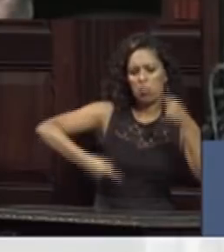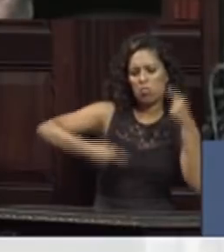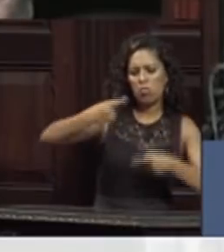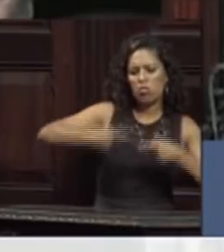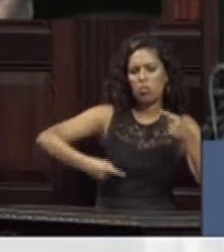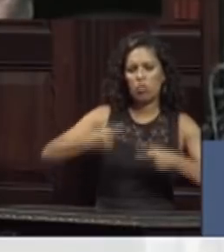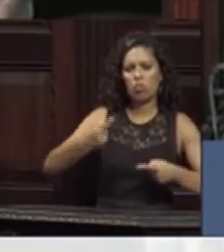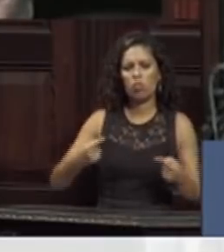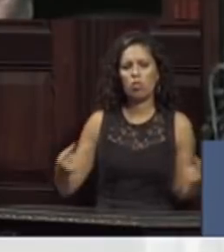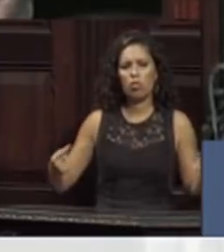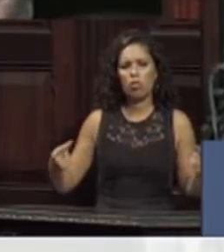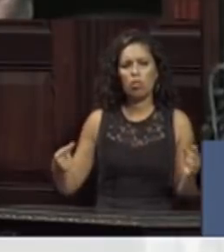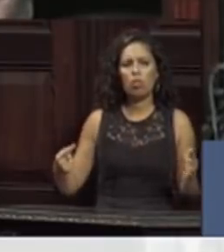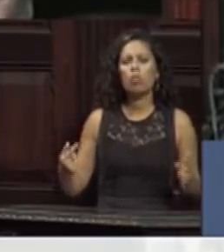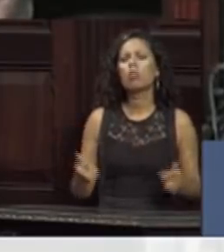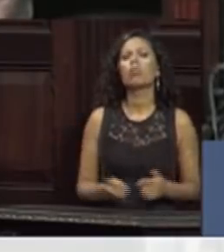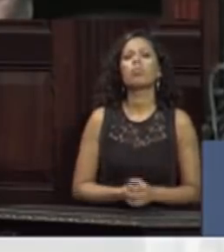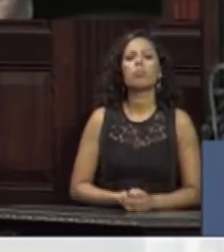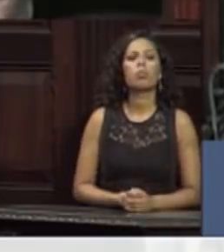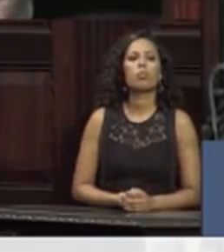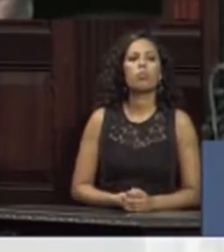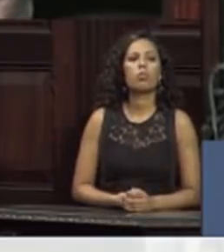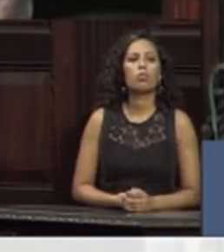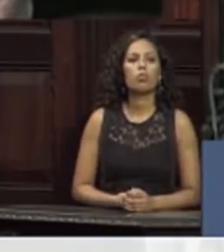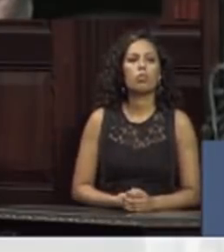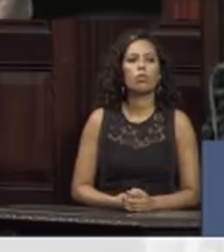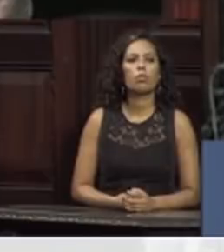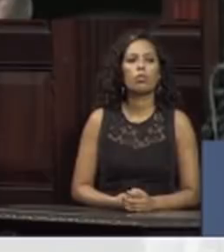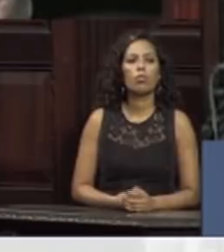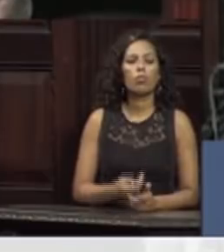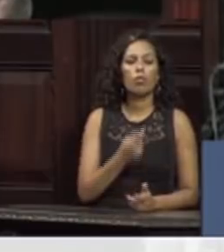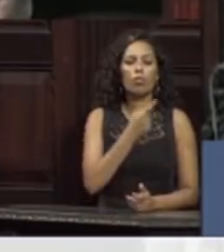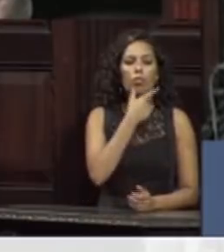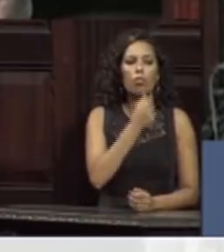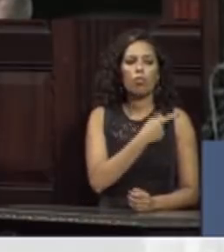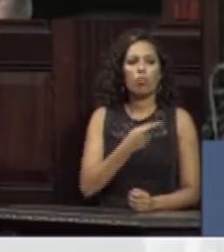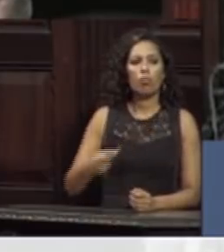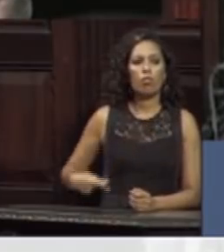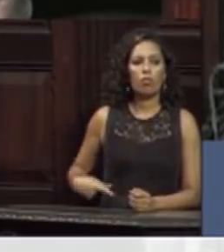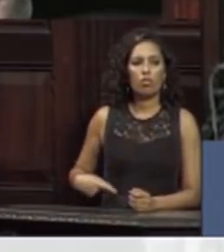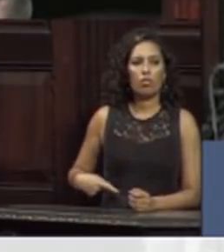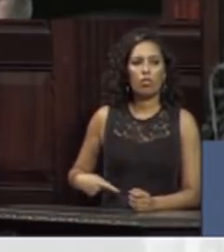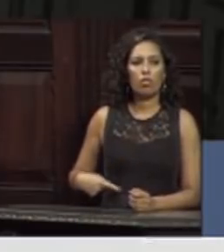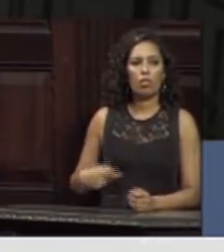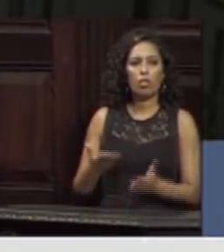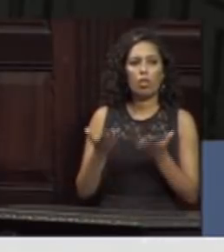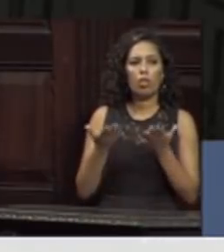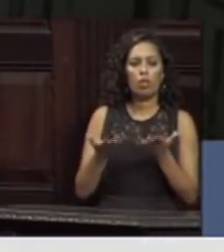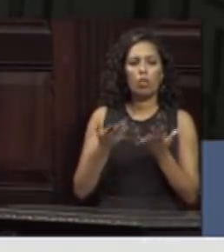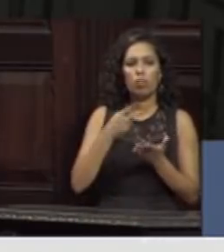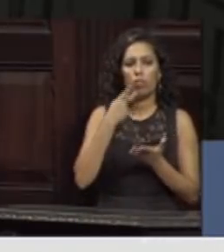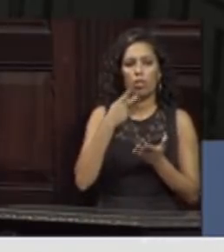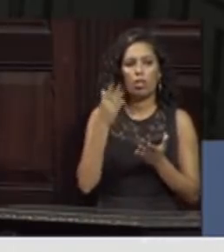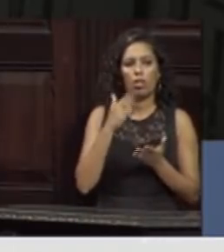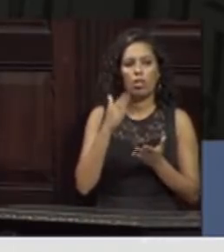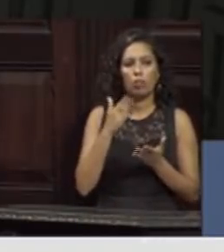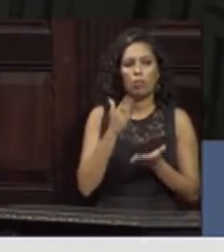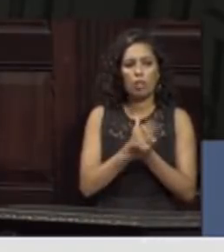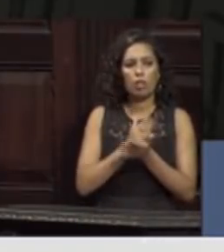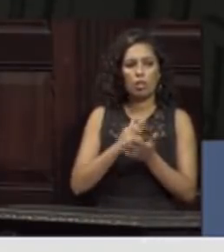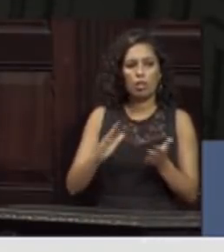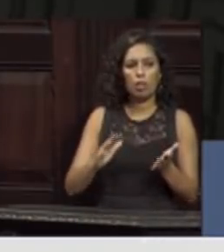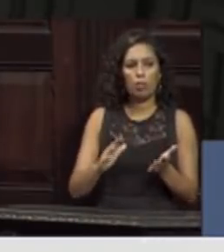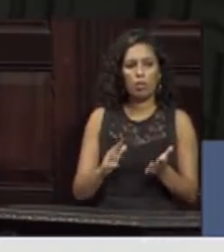bom, não tenho dúvida. Deputado André Lazzaroni. Presidente, sobre essa questão,